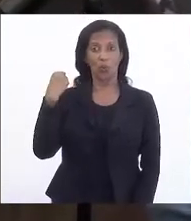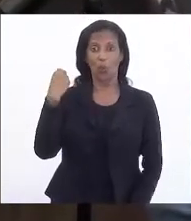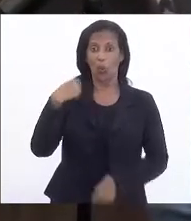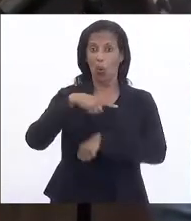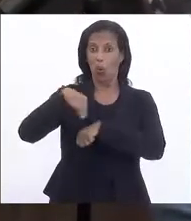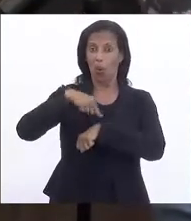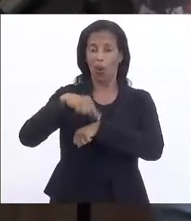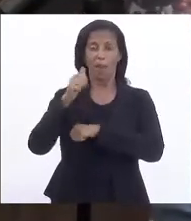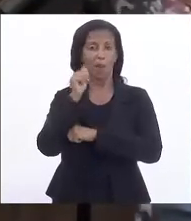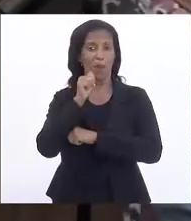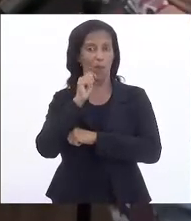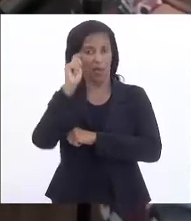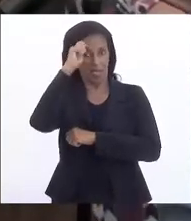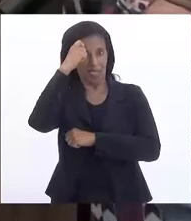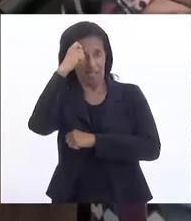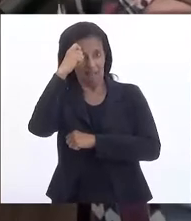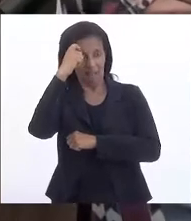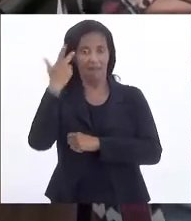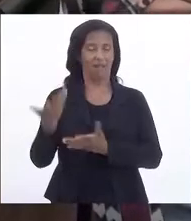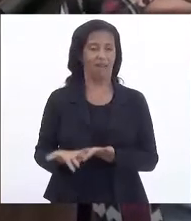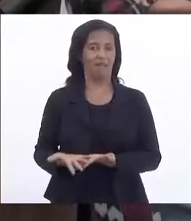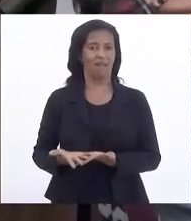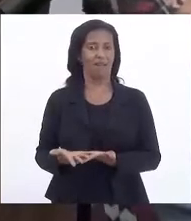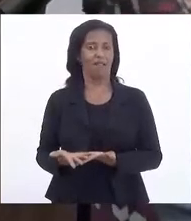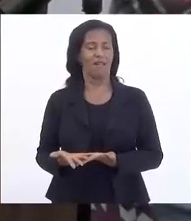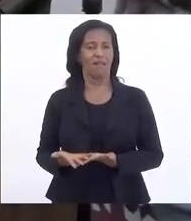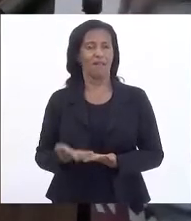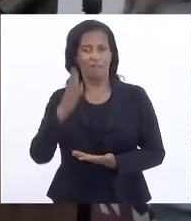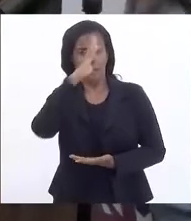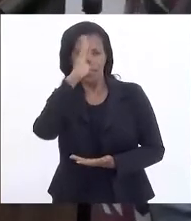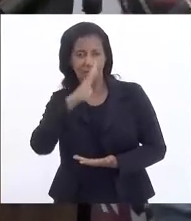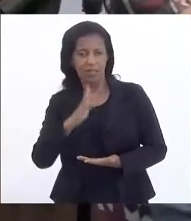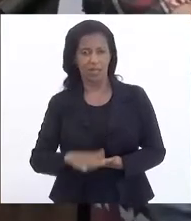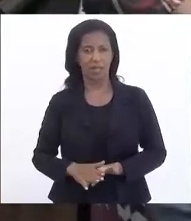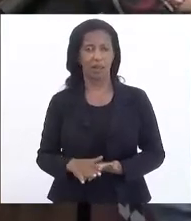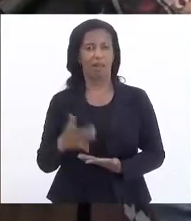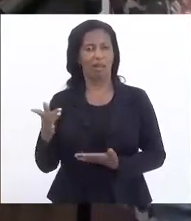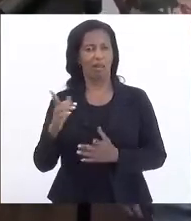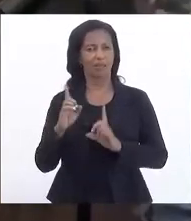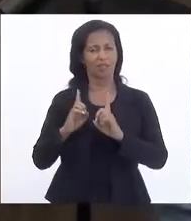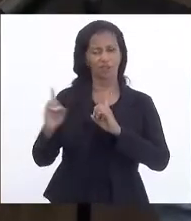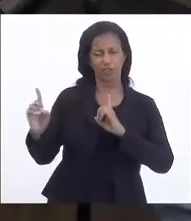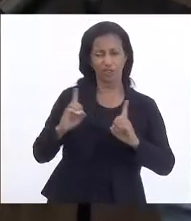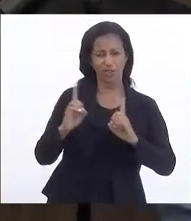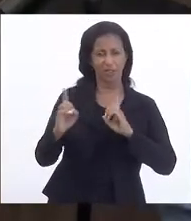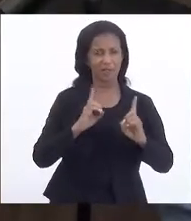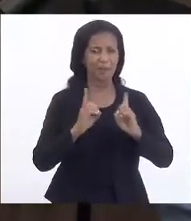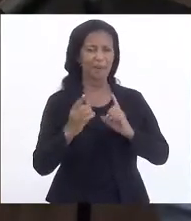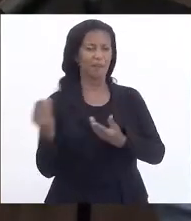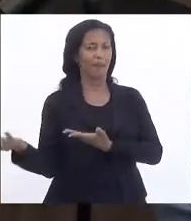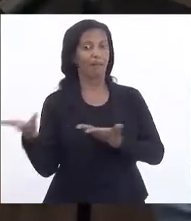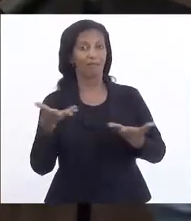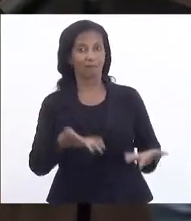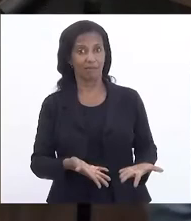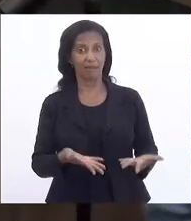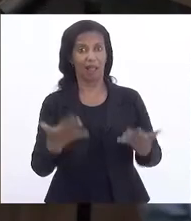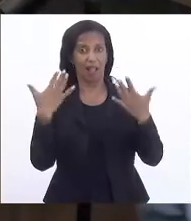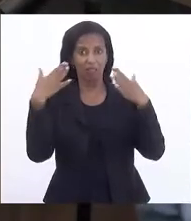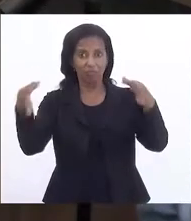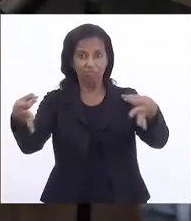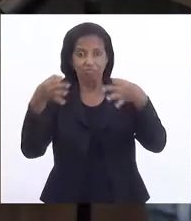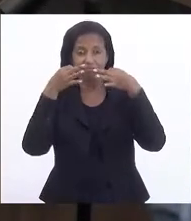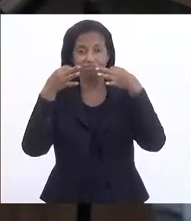negra então essa dinâmica que vossa excelência deputada Tia Ju traz chamando